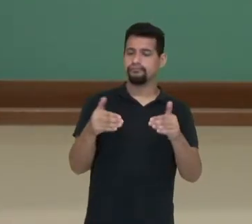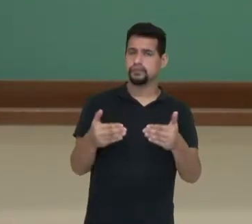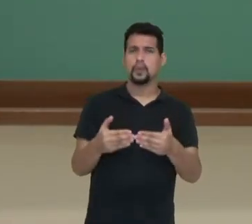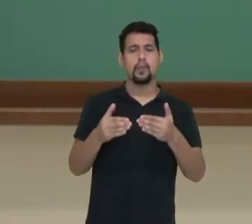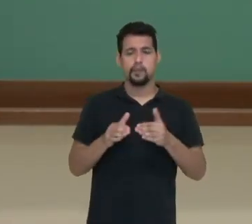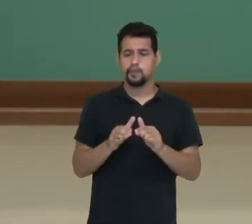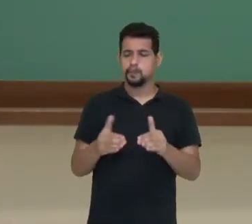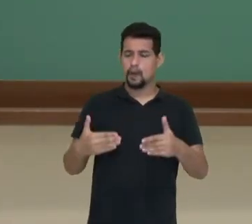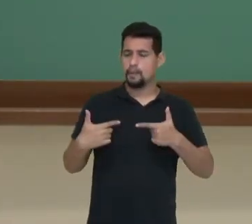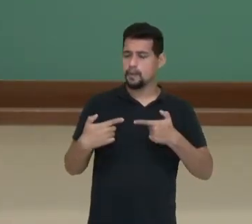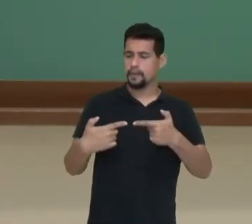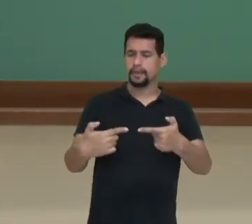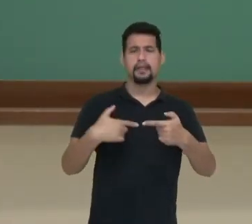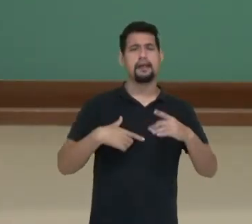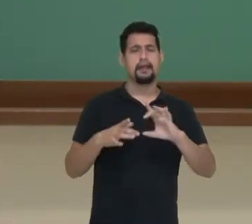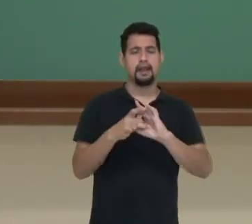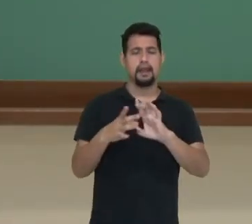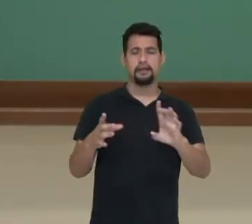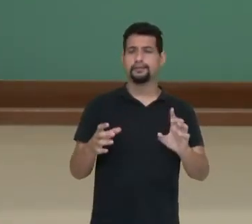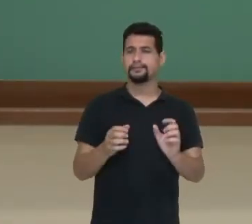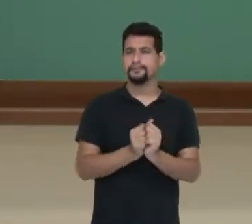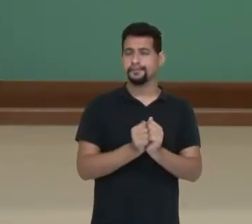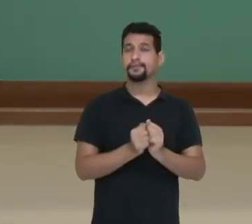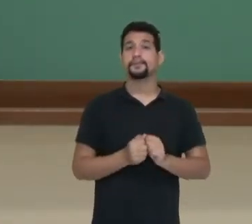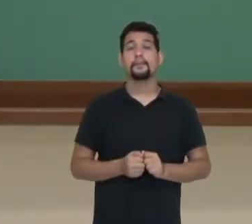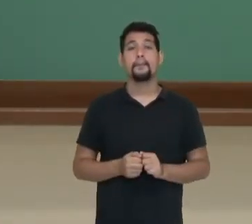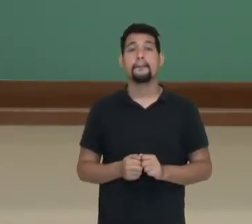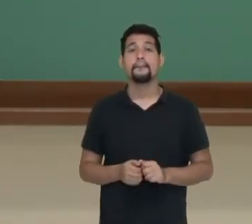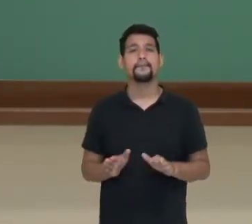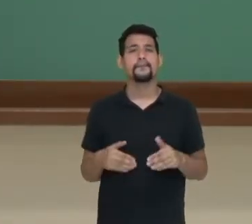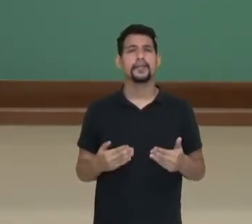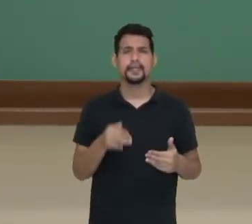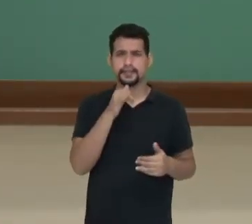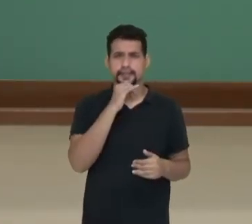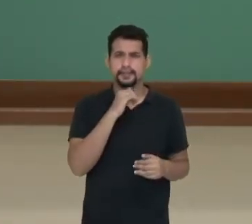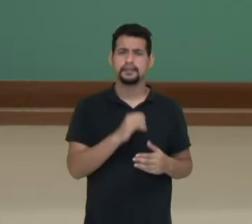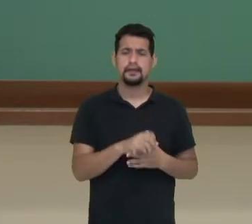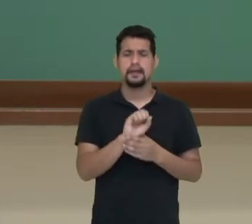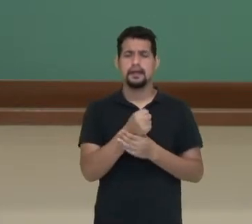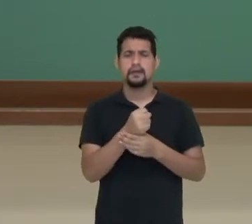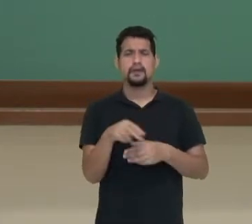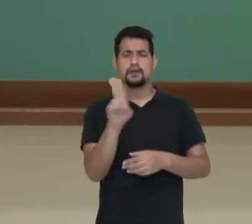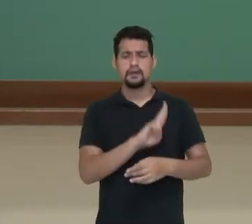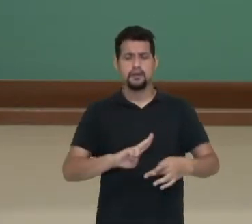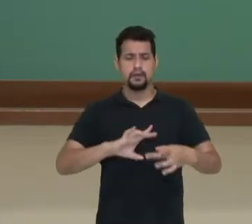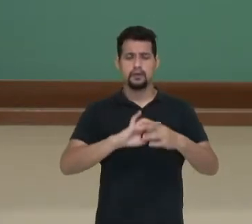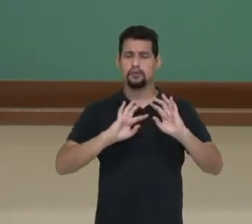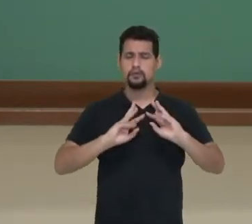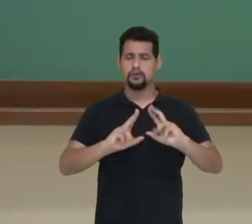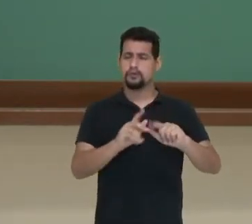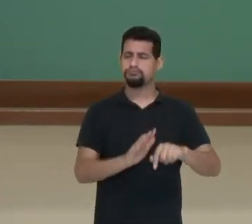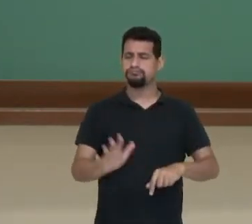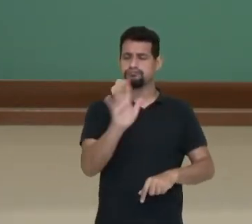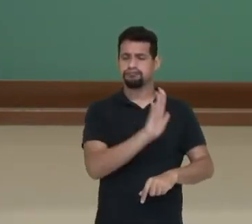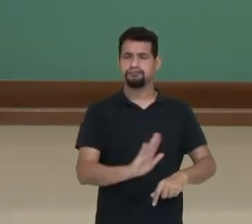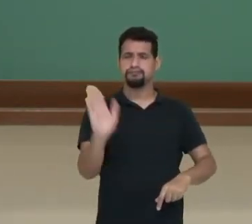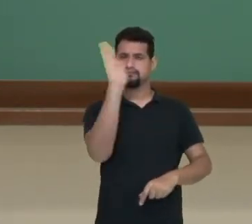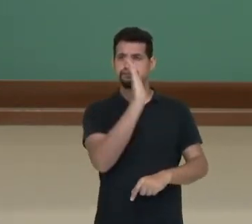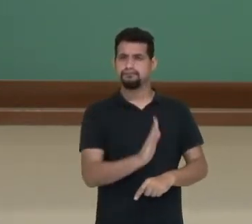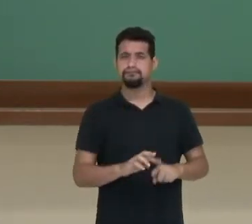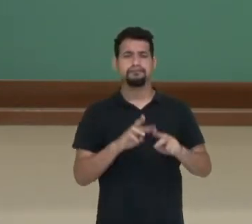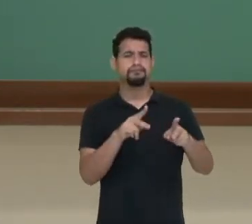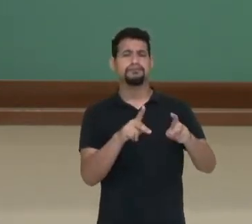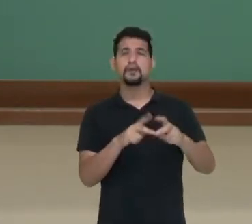país tinha à sua disposição. Tá? Então ela era fundamental para garantir a união de todo o território nacional. Como a gente já pôde observar no